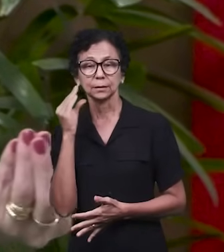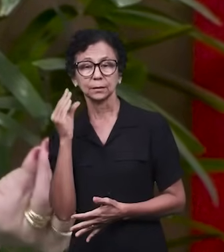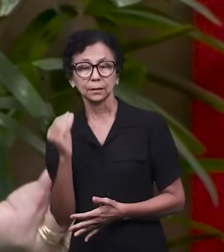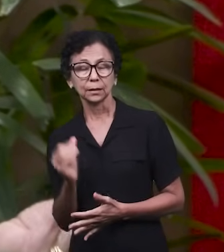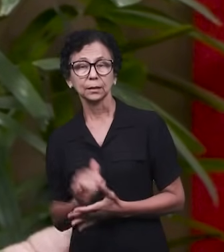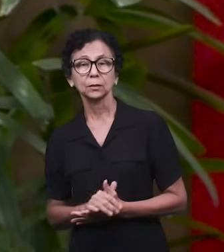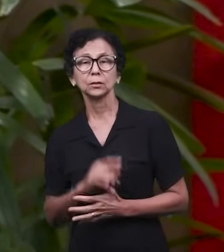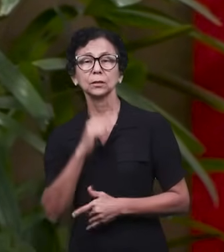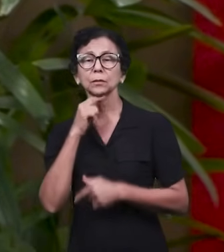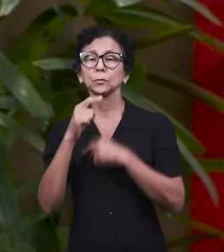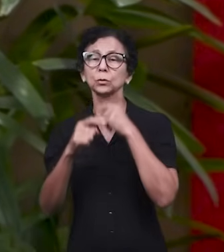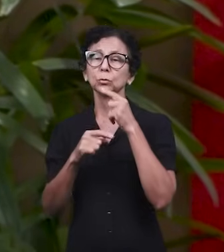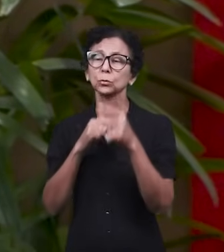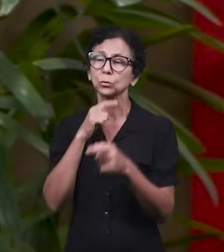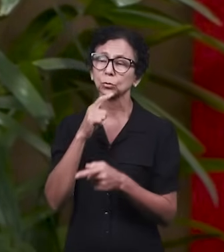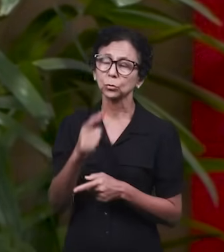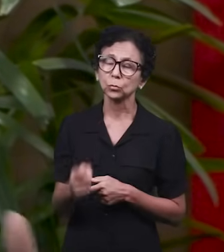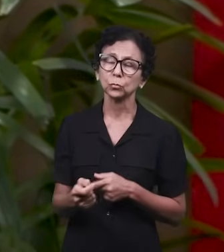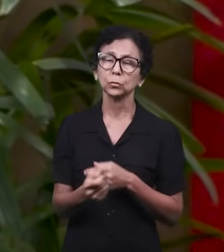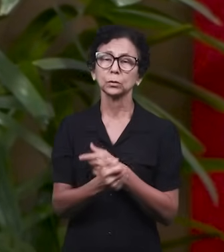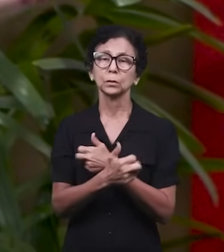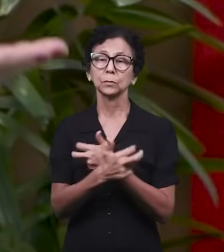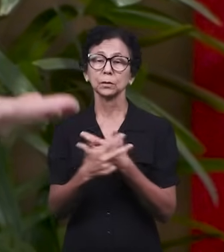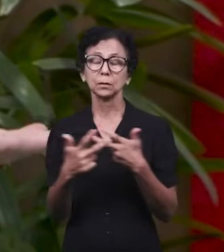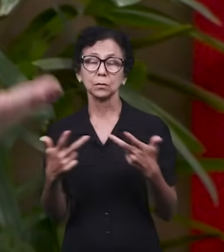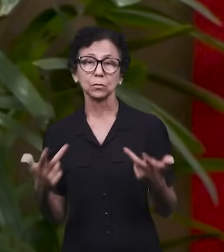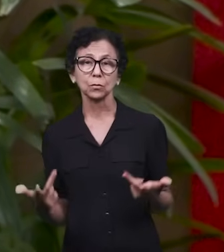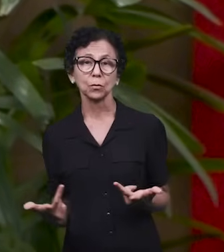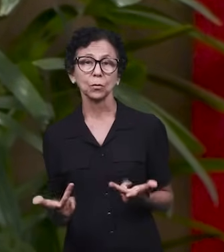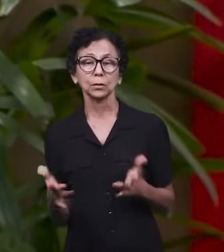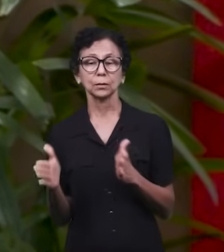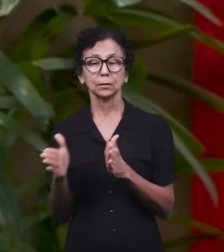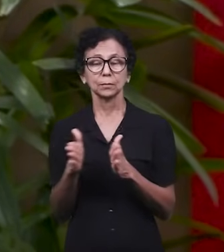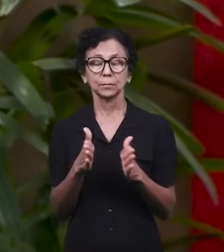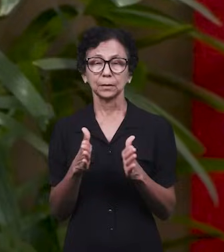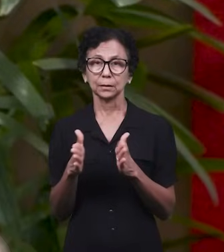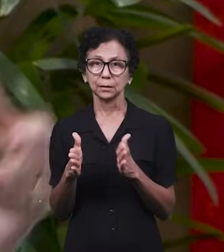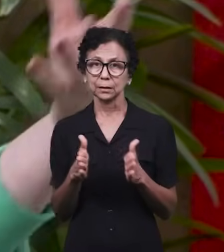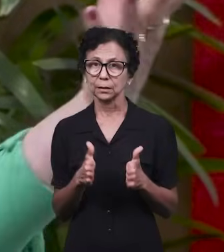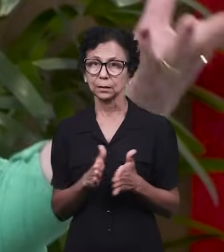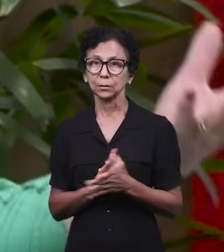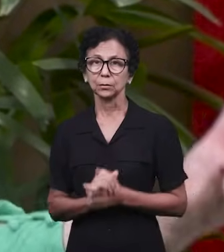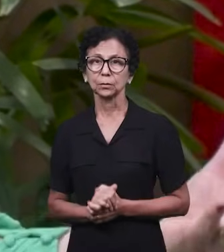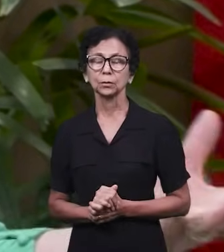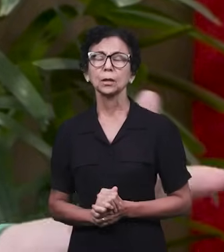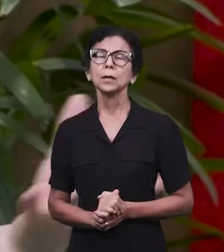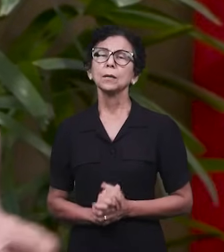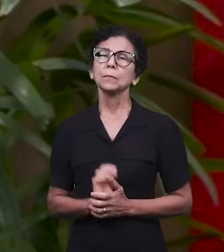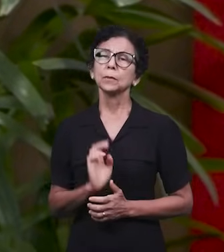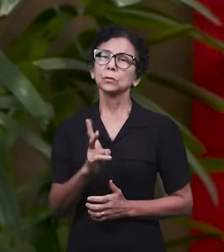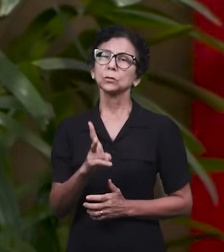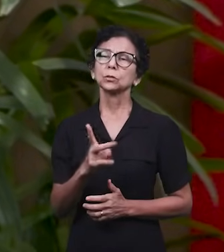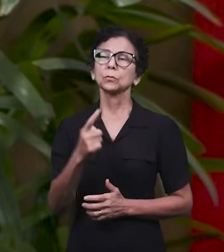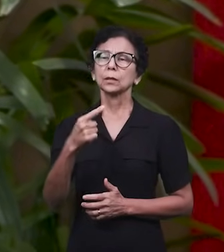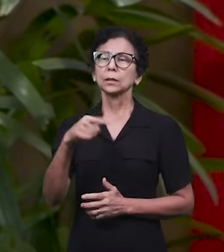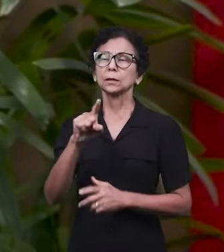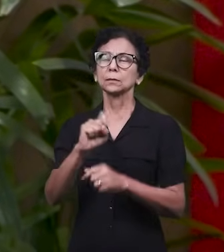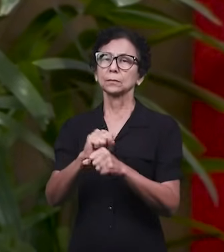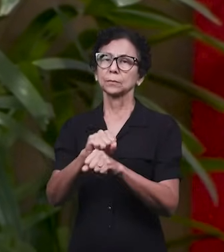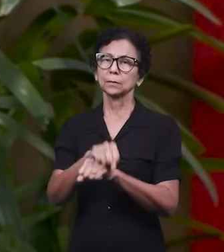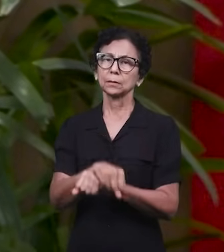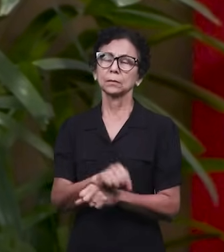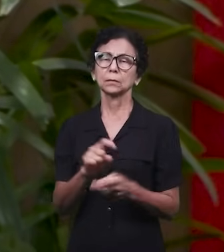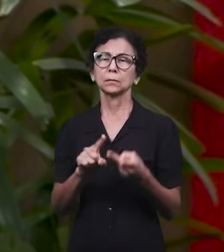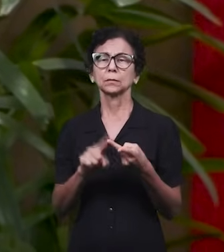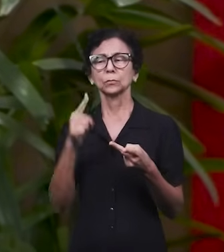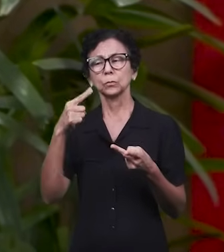estudos, conciliarem essas pressões, não deixarem de participar dos seminários, não deixarem de participar dos cultos. O que